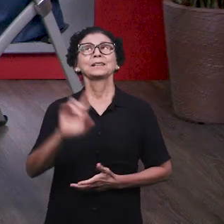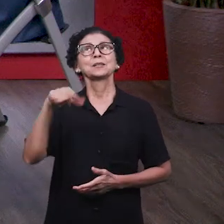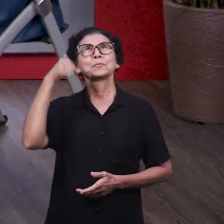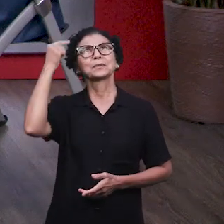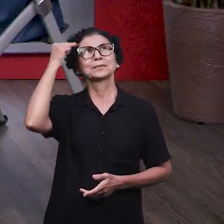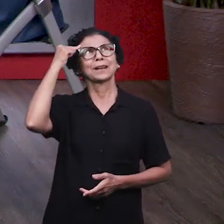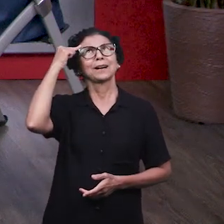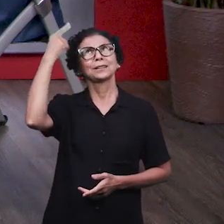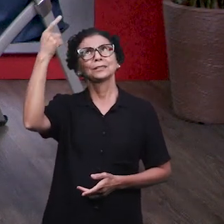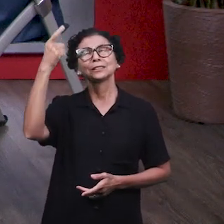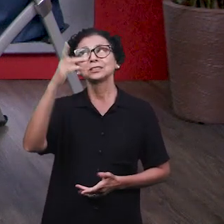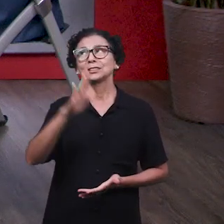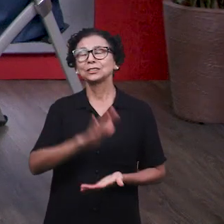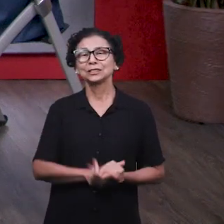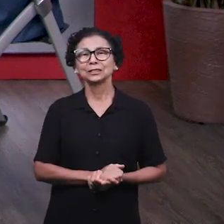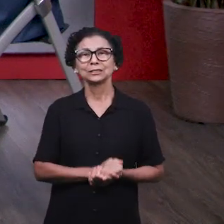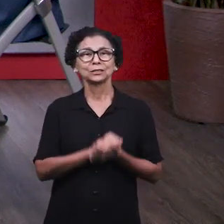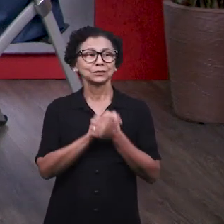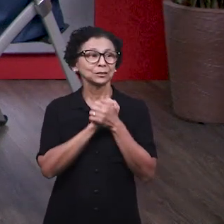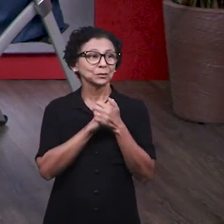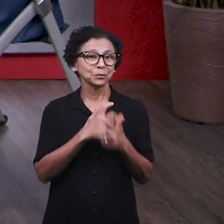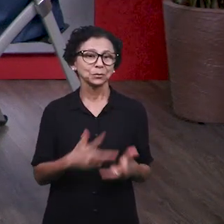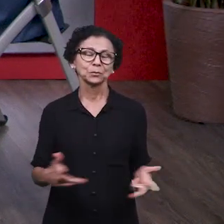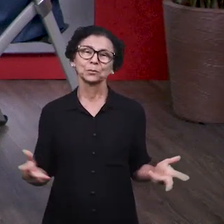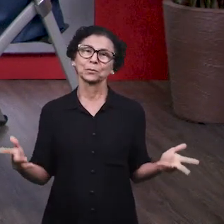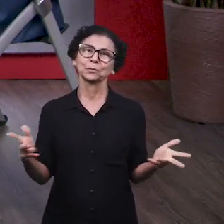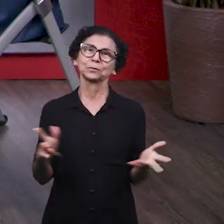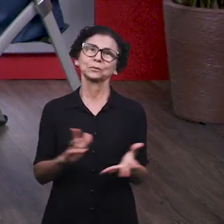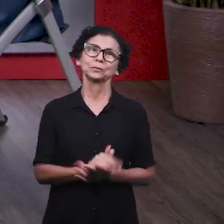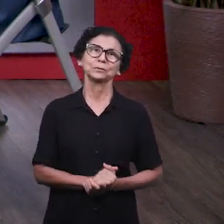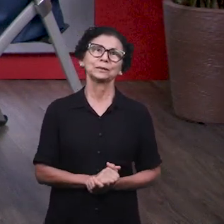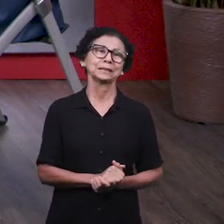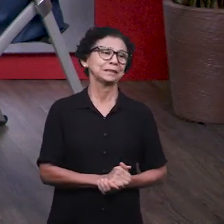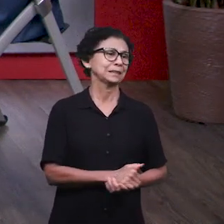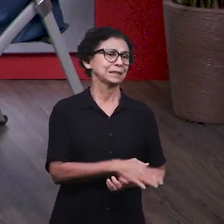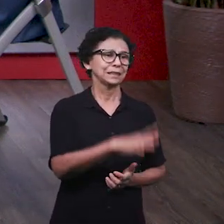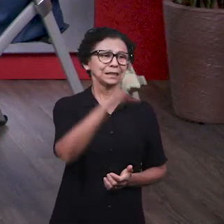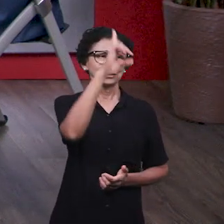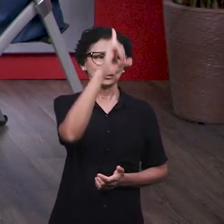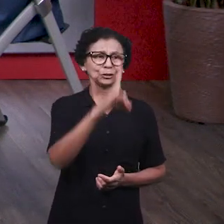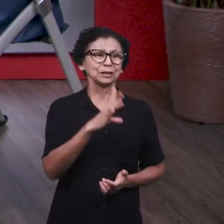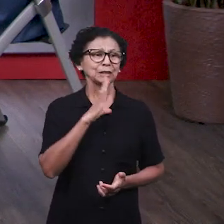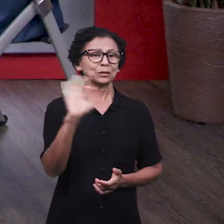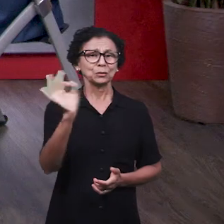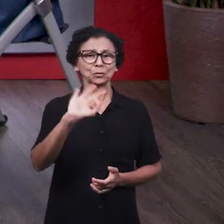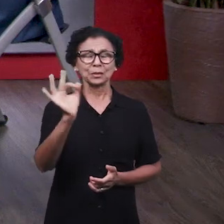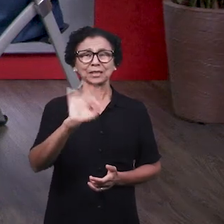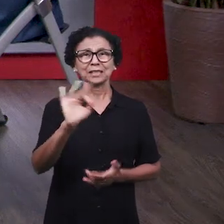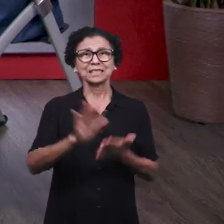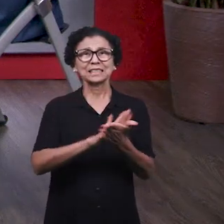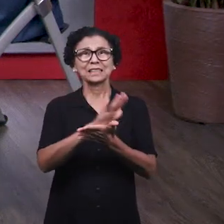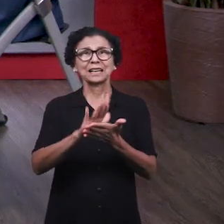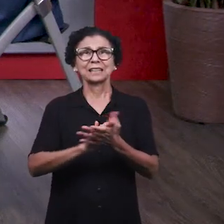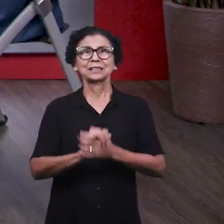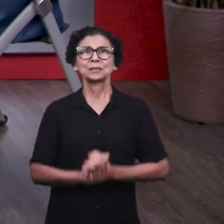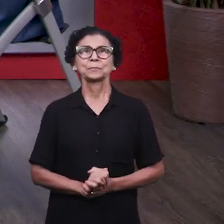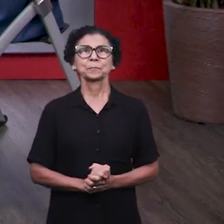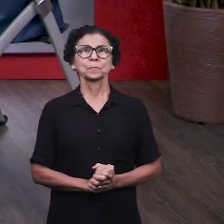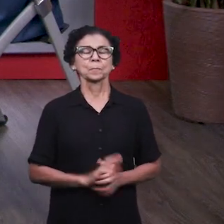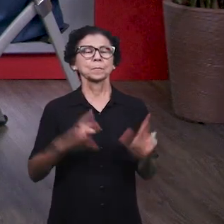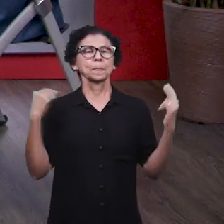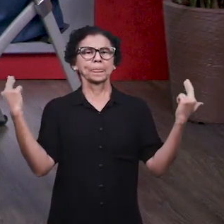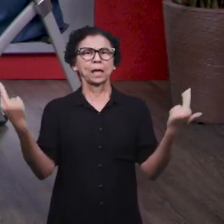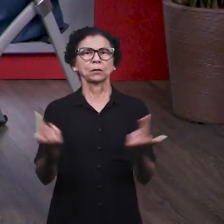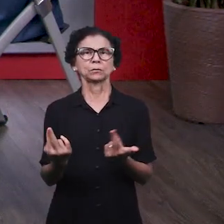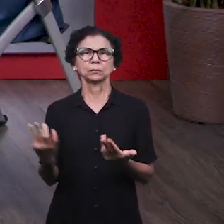Falei: "Gente, que coisa, né, como eles não sabem nada, nem quando eu cheguei na reunião, me